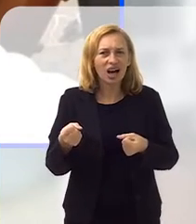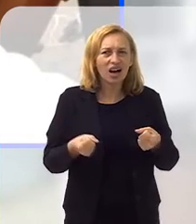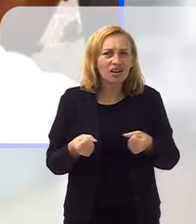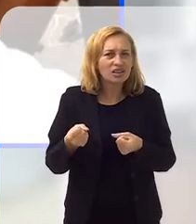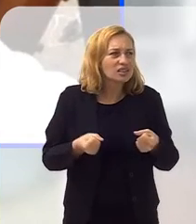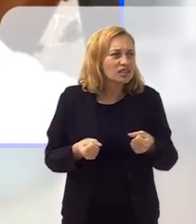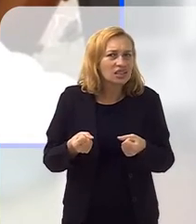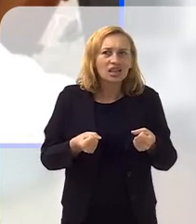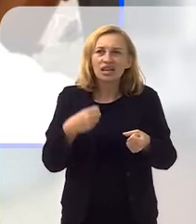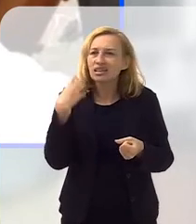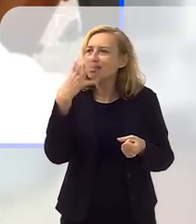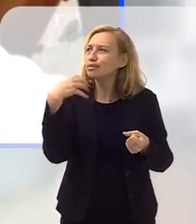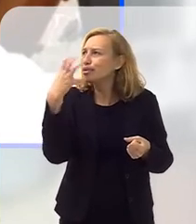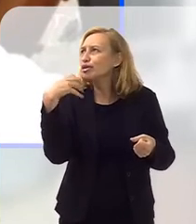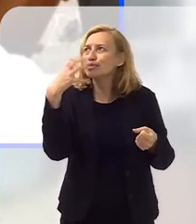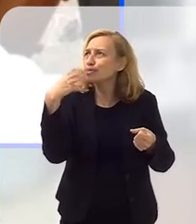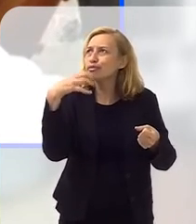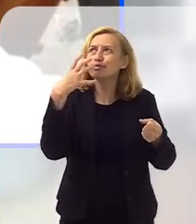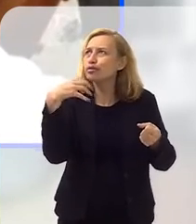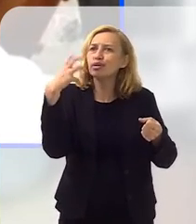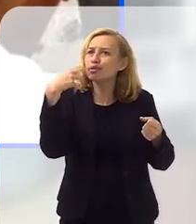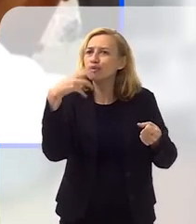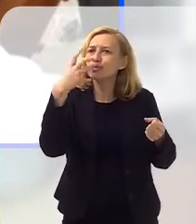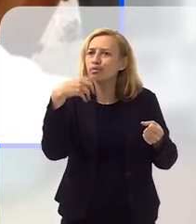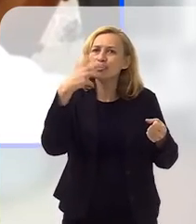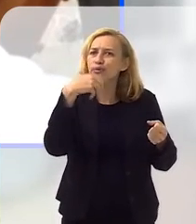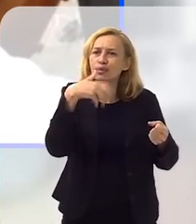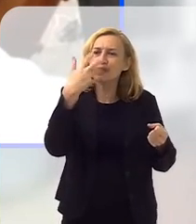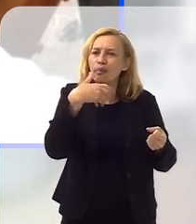sentada no carro, a gente estava lá no carro, ela estava...